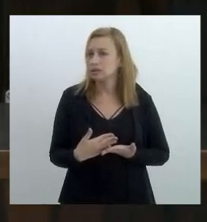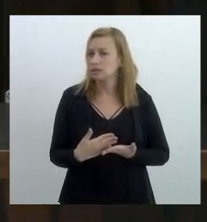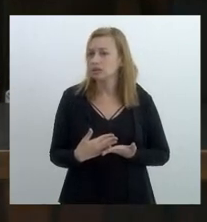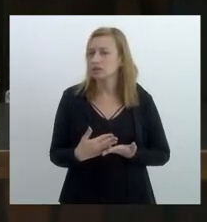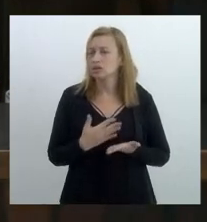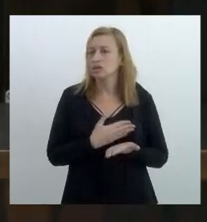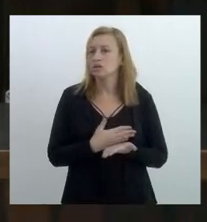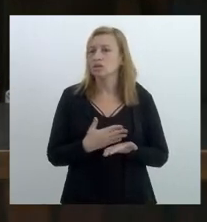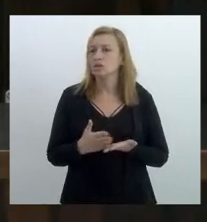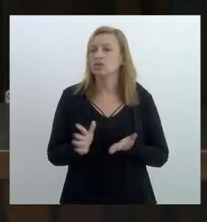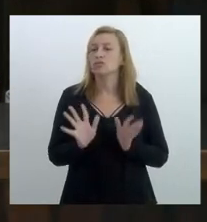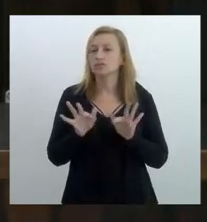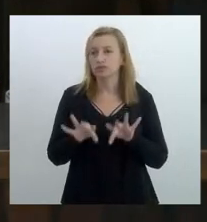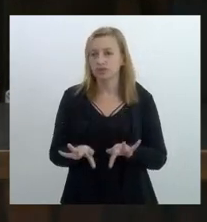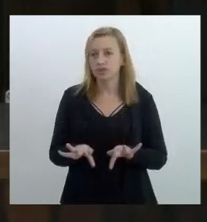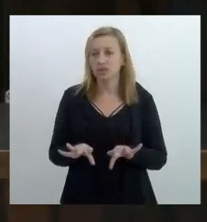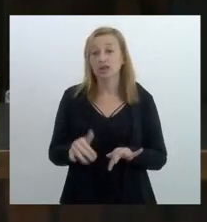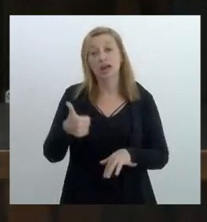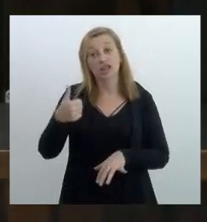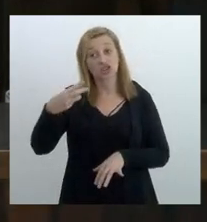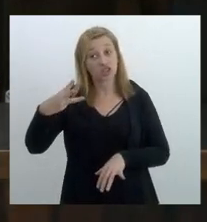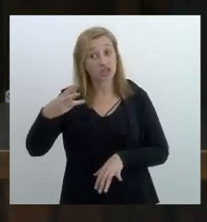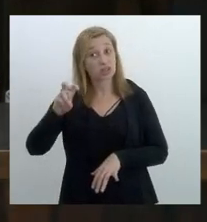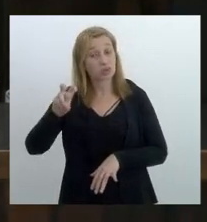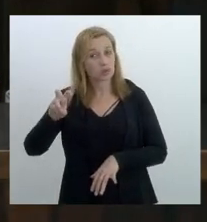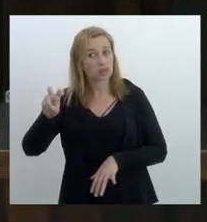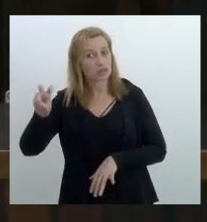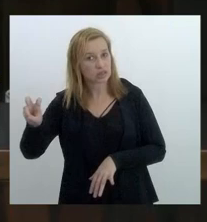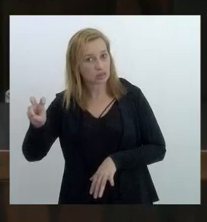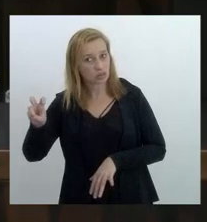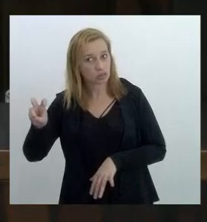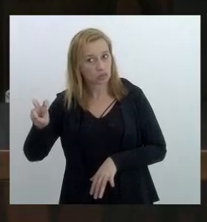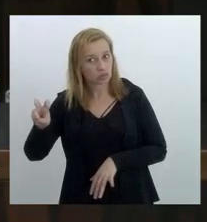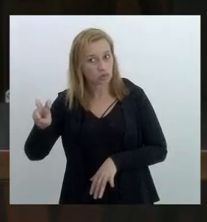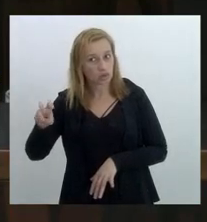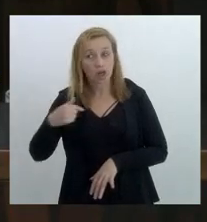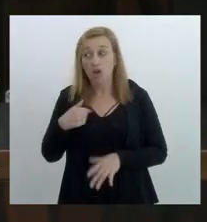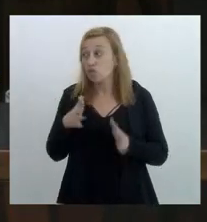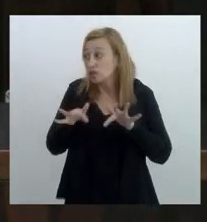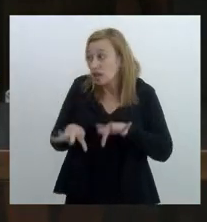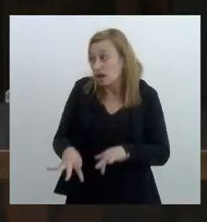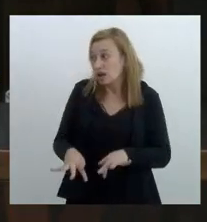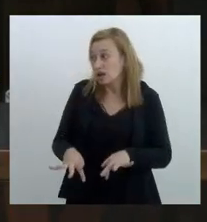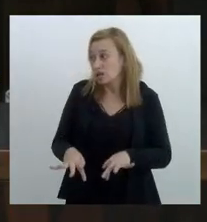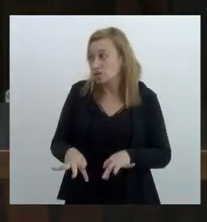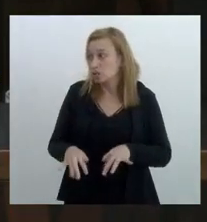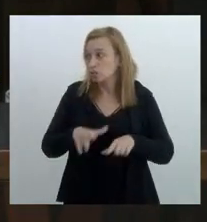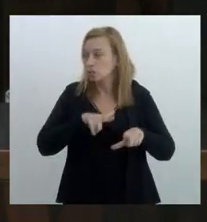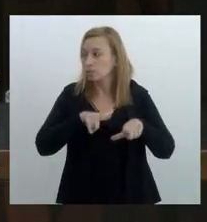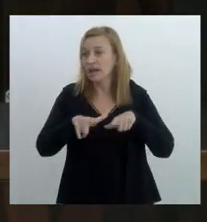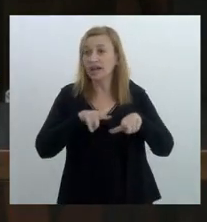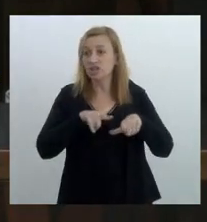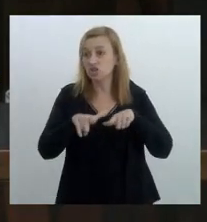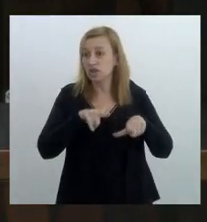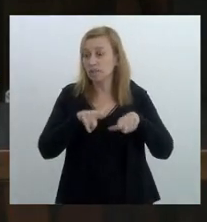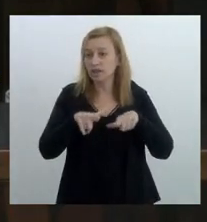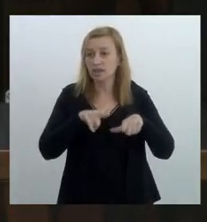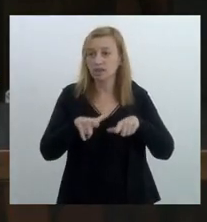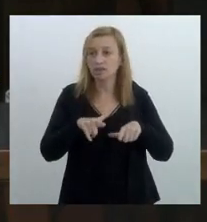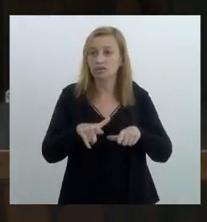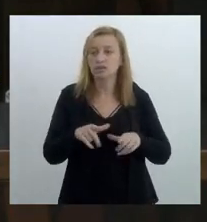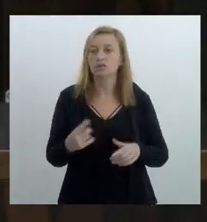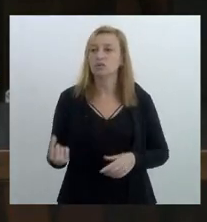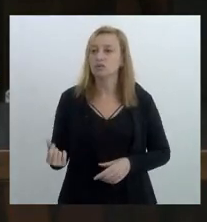expediente inicial. Logo, às 13h55, eu encerrarei os trabalhos e quem não falou,